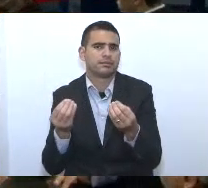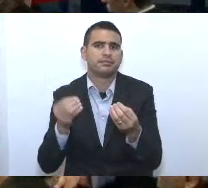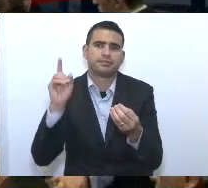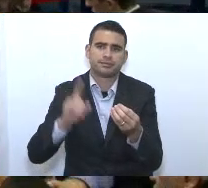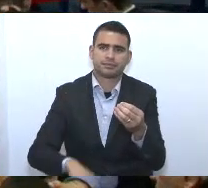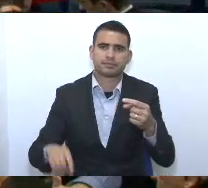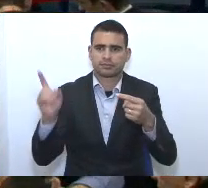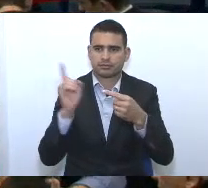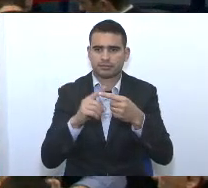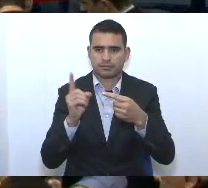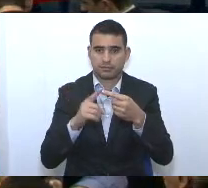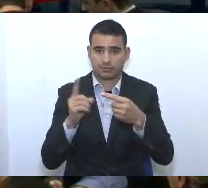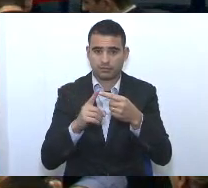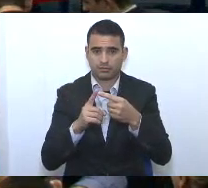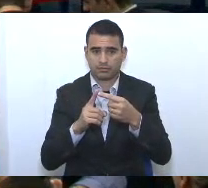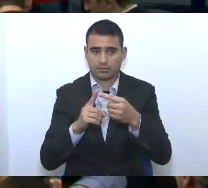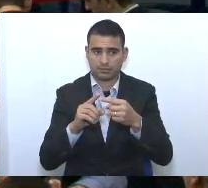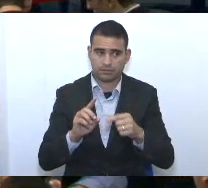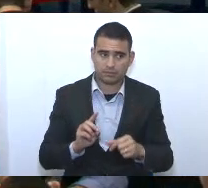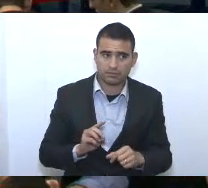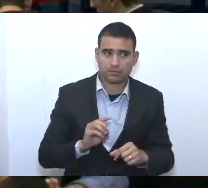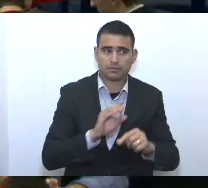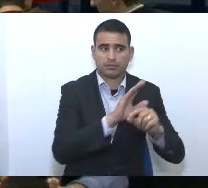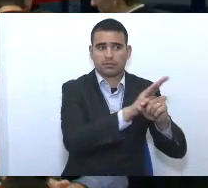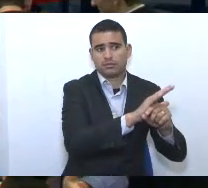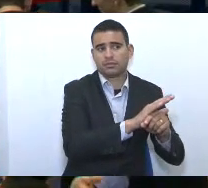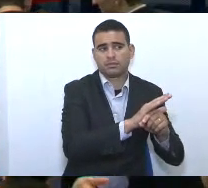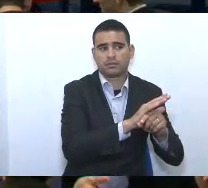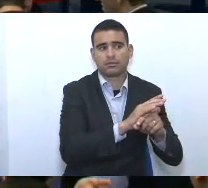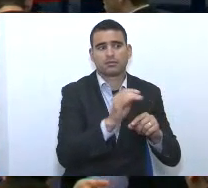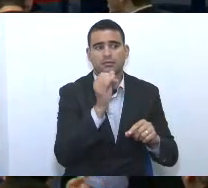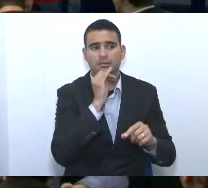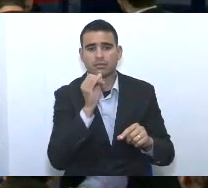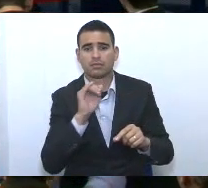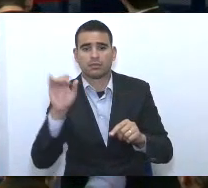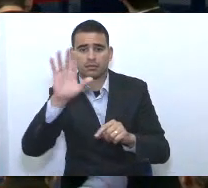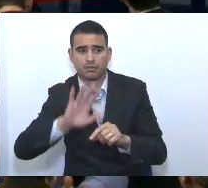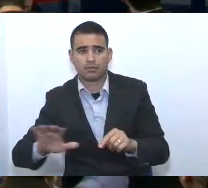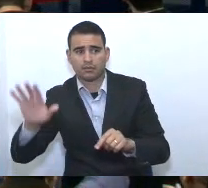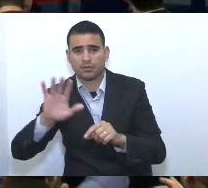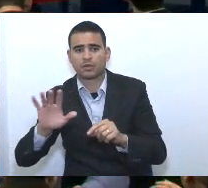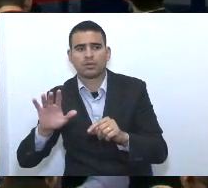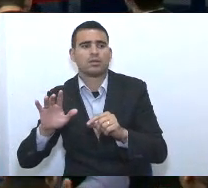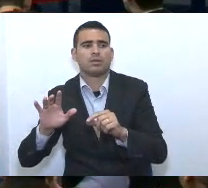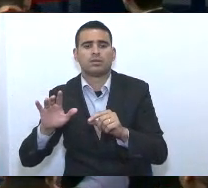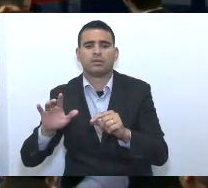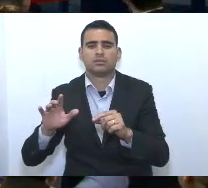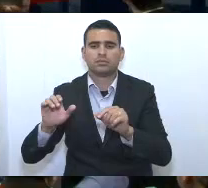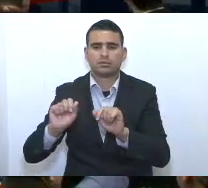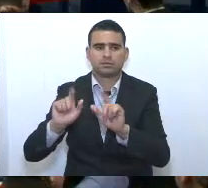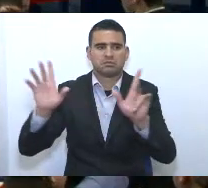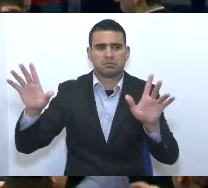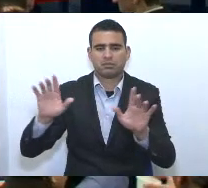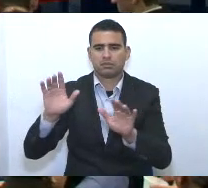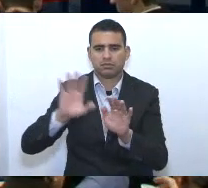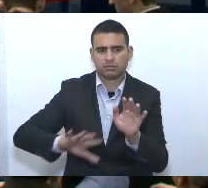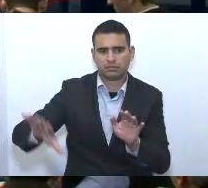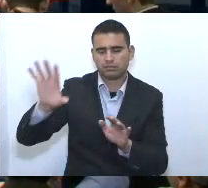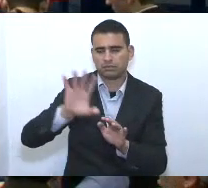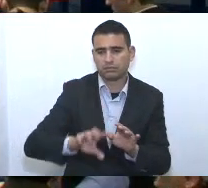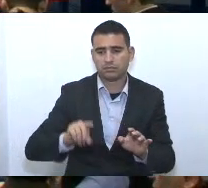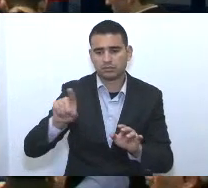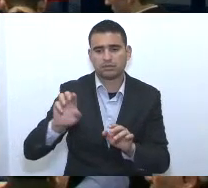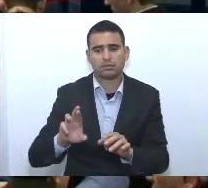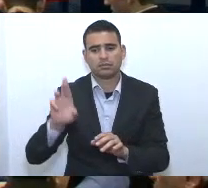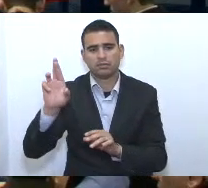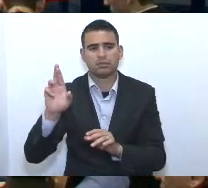de exercer a defesa jurídica do município nas áreas trabalhistas, fiscal e judicial da administração municipal